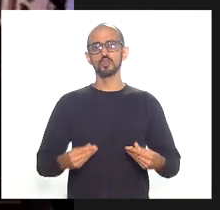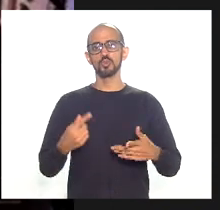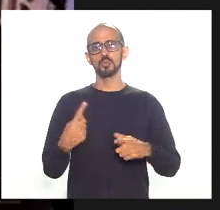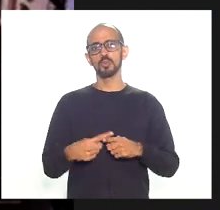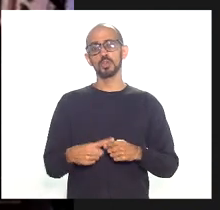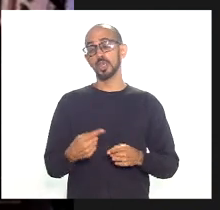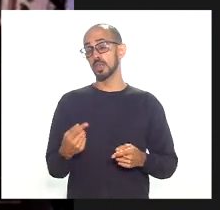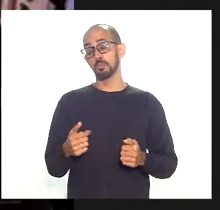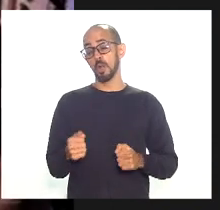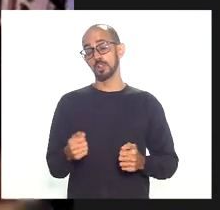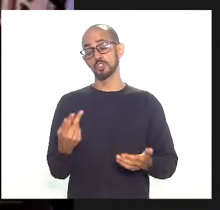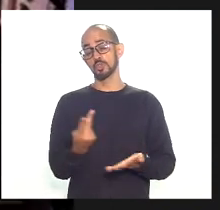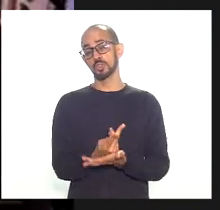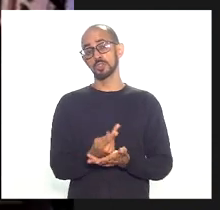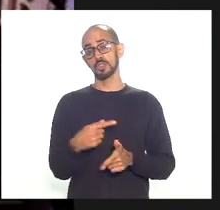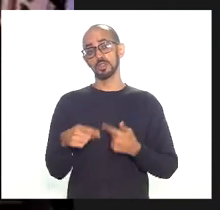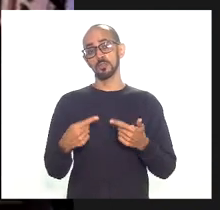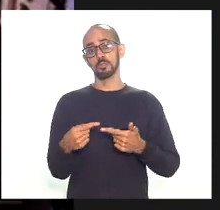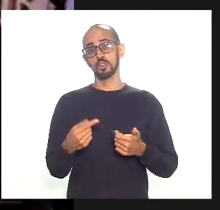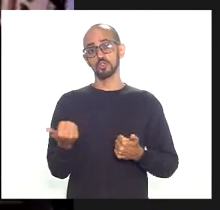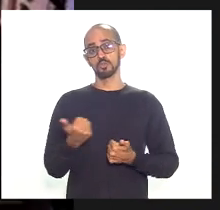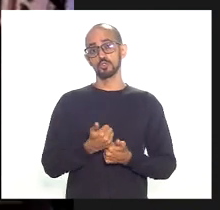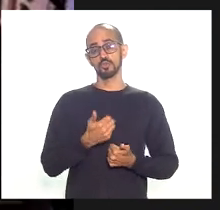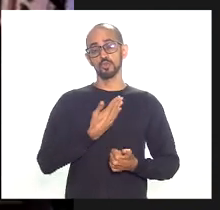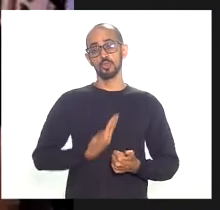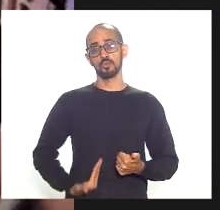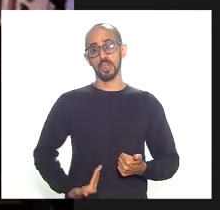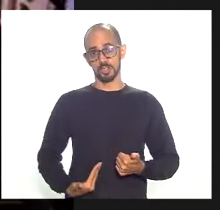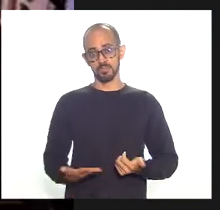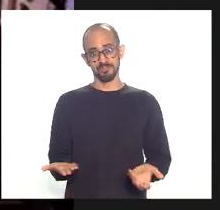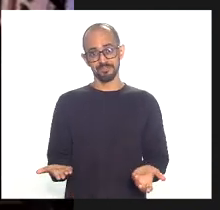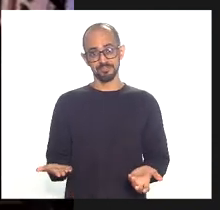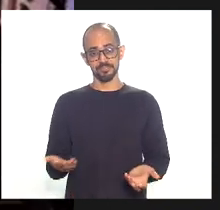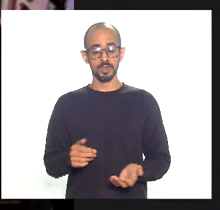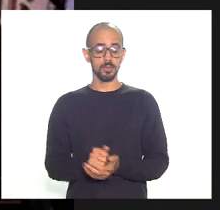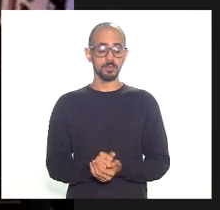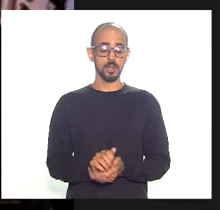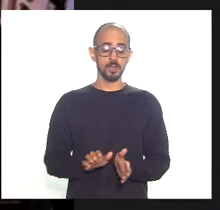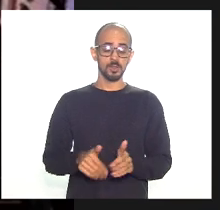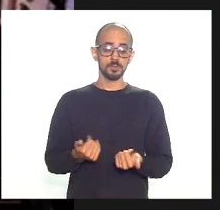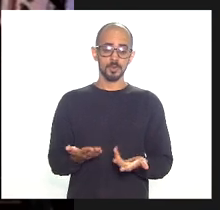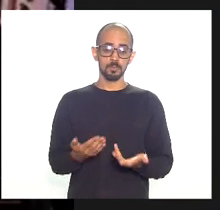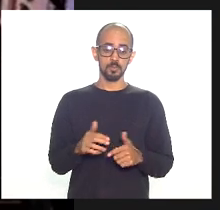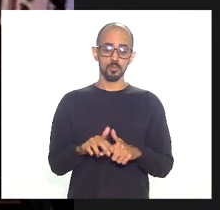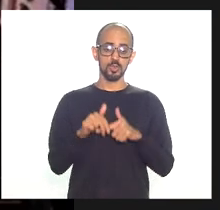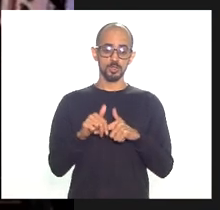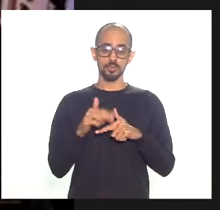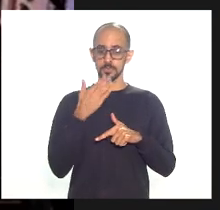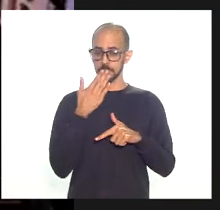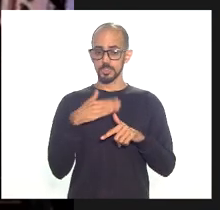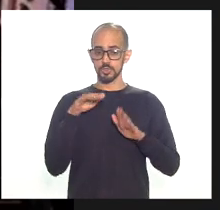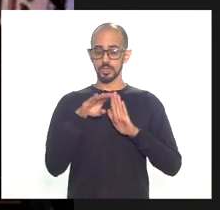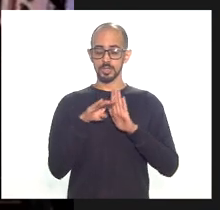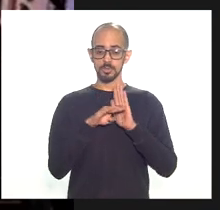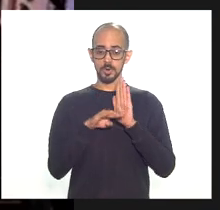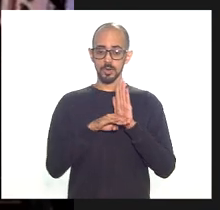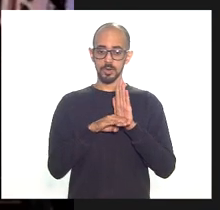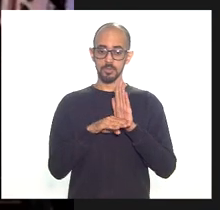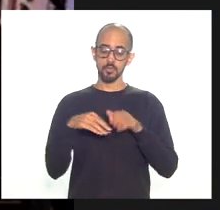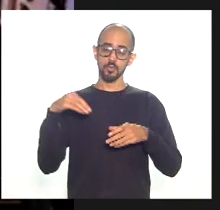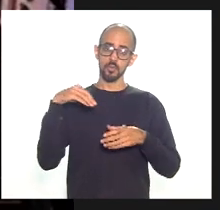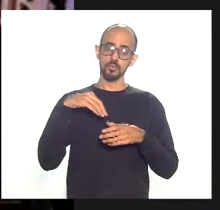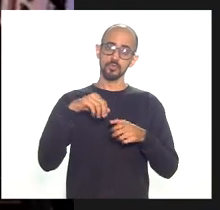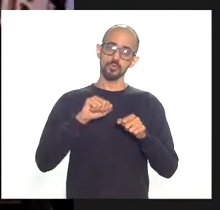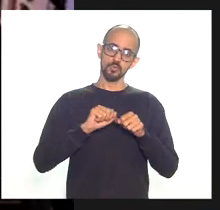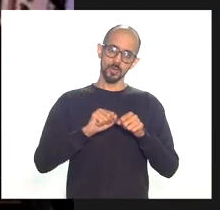dos governos. E é por isso o pedido para que esse programa fosse instituído via